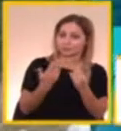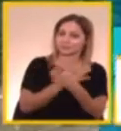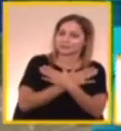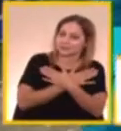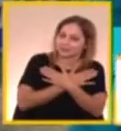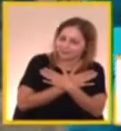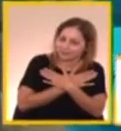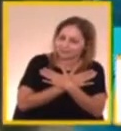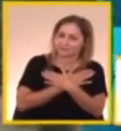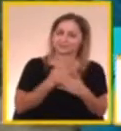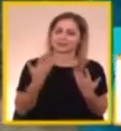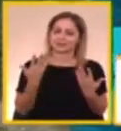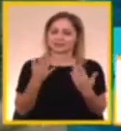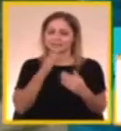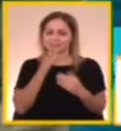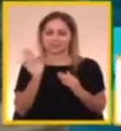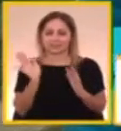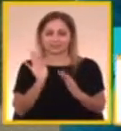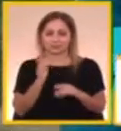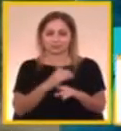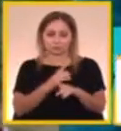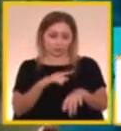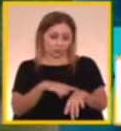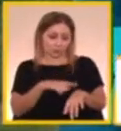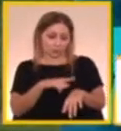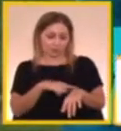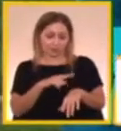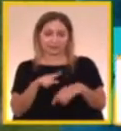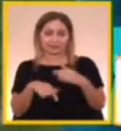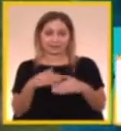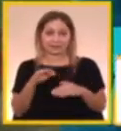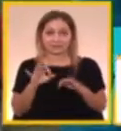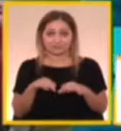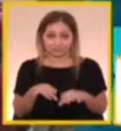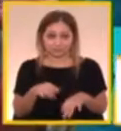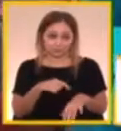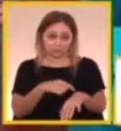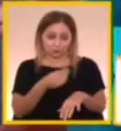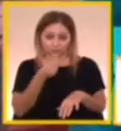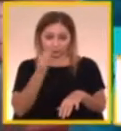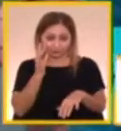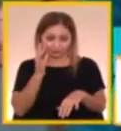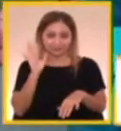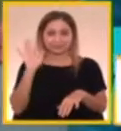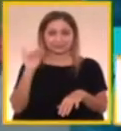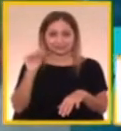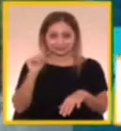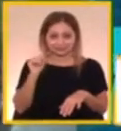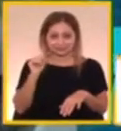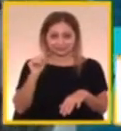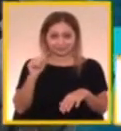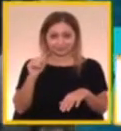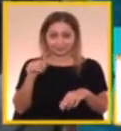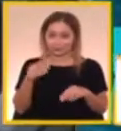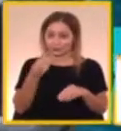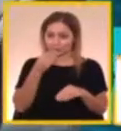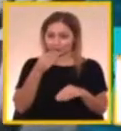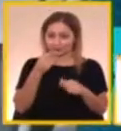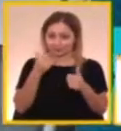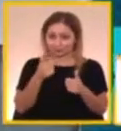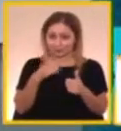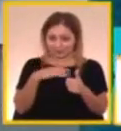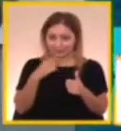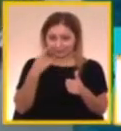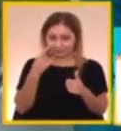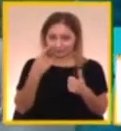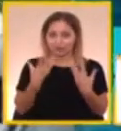Queridos, vamos nos despedir porque já está a horinha, está a chegar a horinha do almoço e nós vamos nos despedir com a comidinha da boa. Querem ver